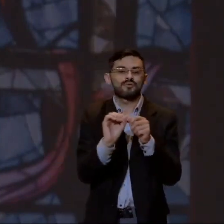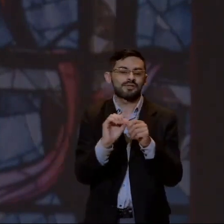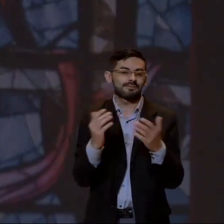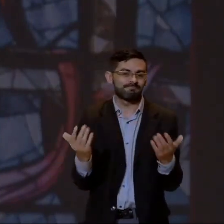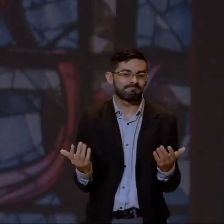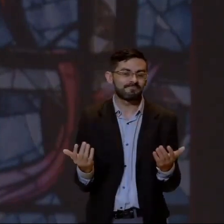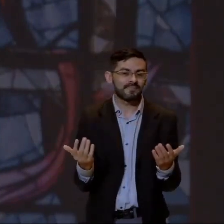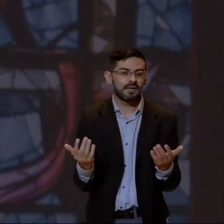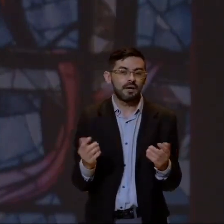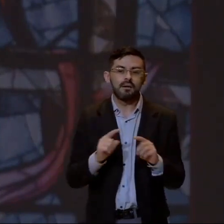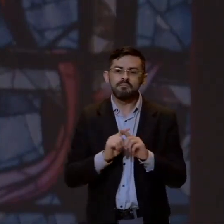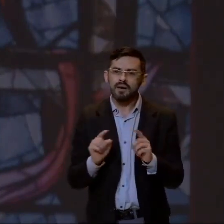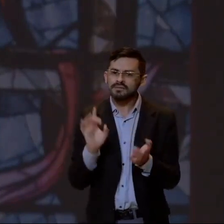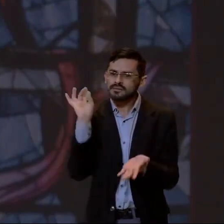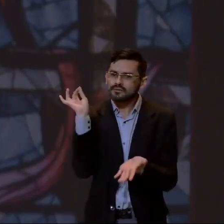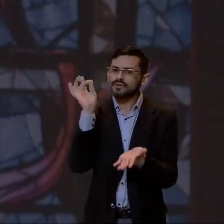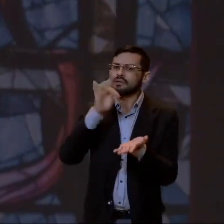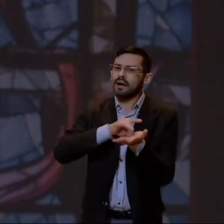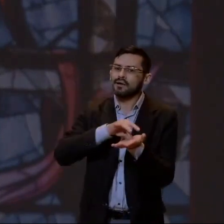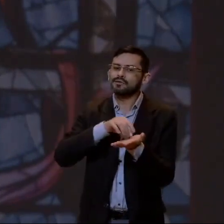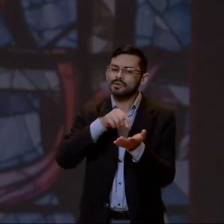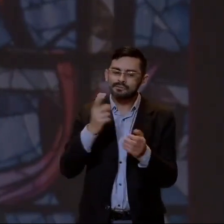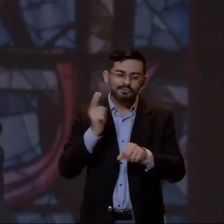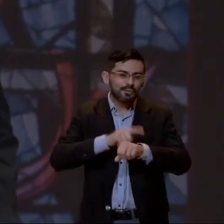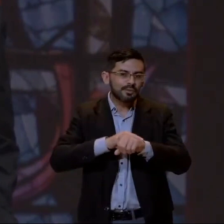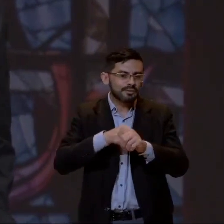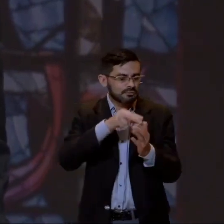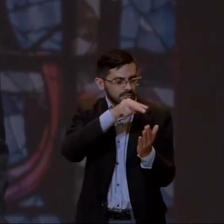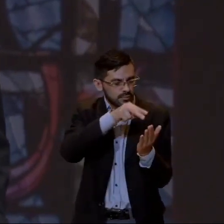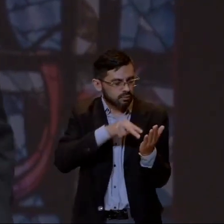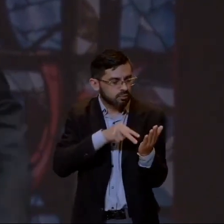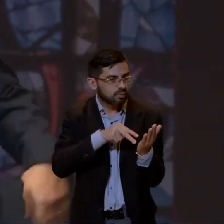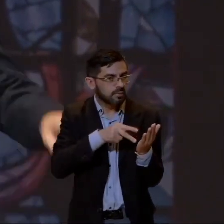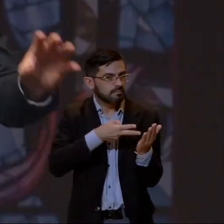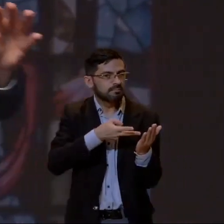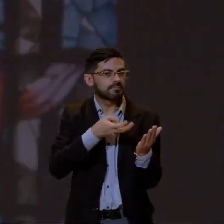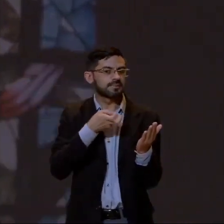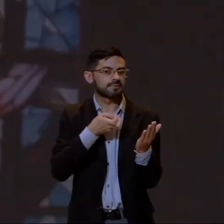é a verdade implícita nessa hora aqui?